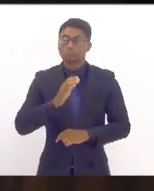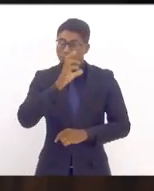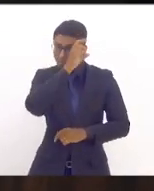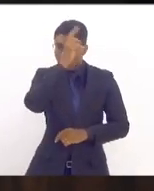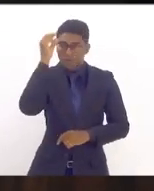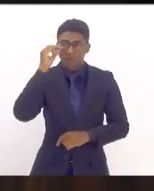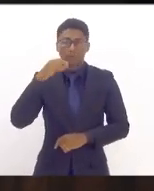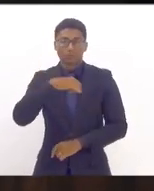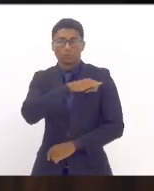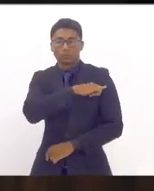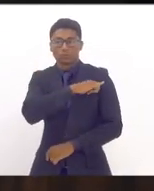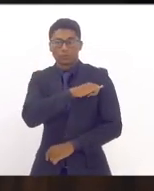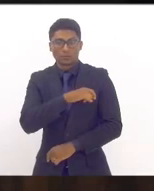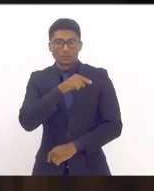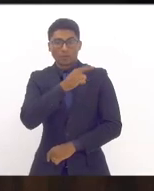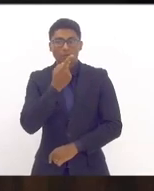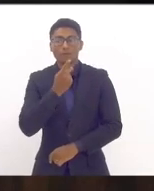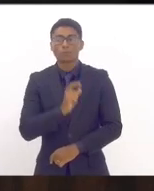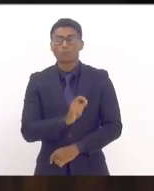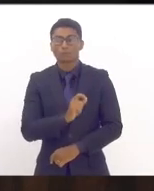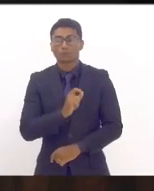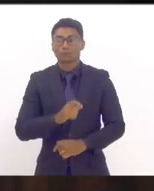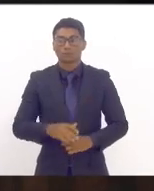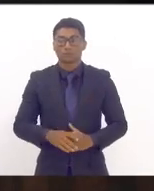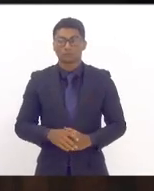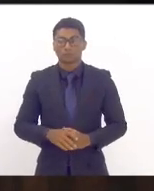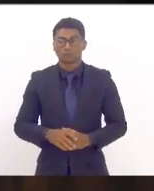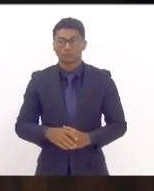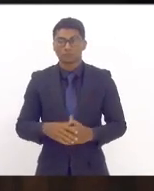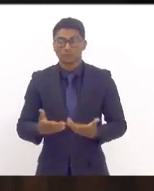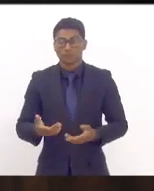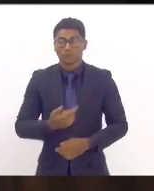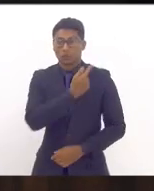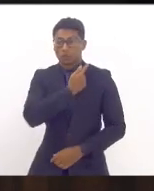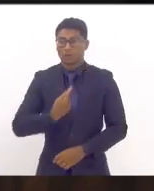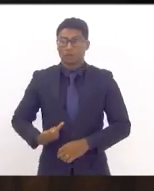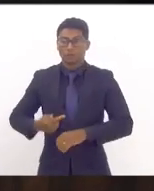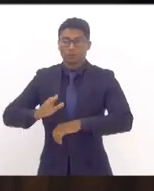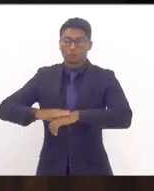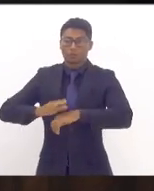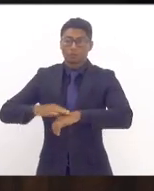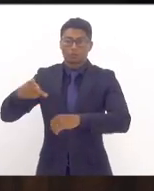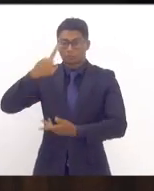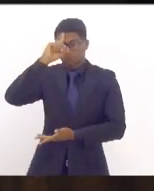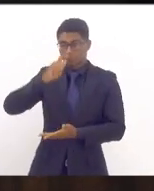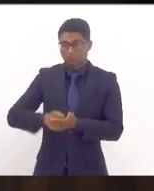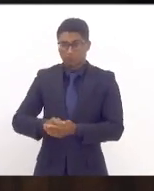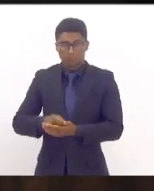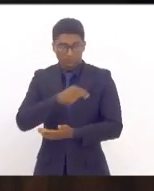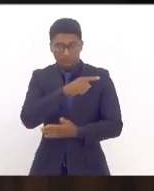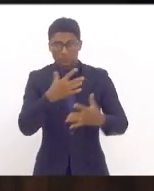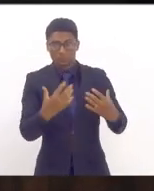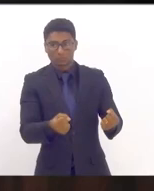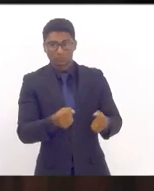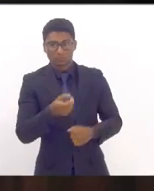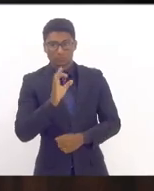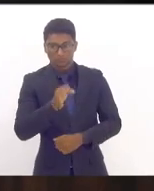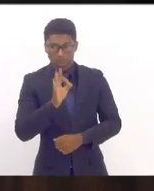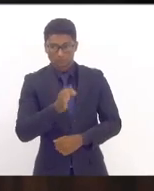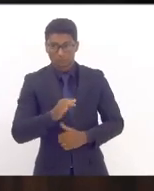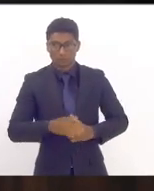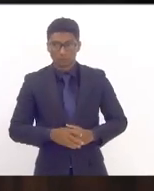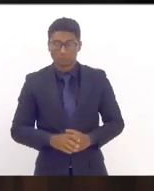interessado diz que vai acatar o que vier do Governador é isso então achava